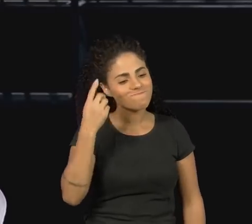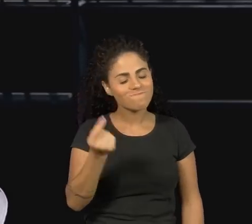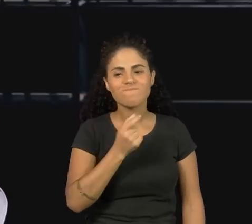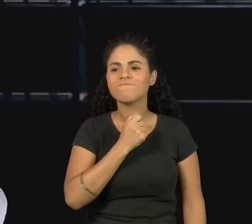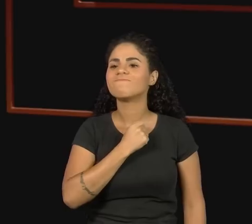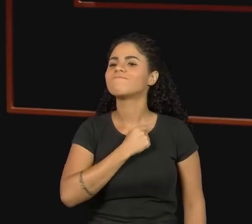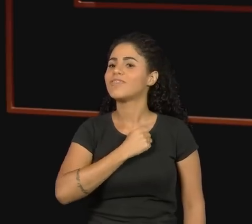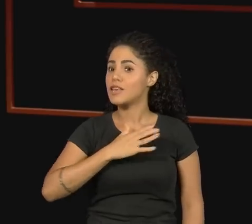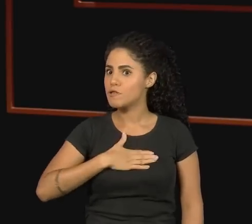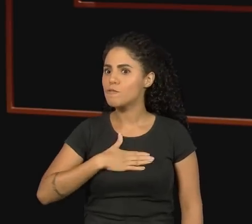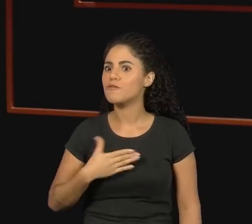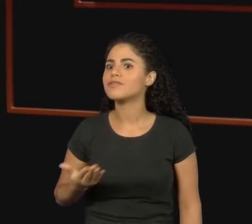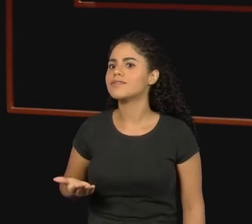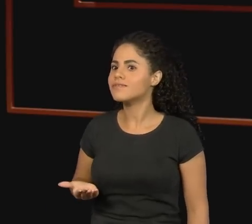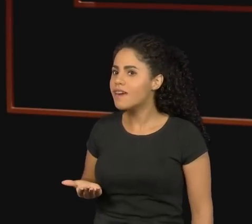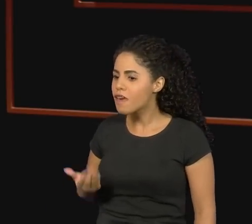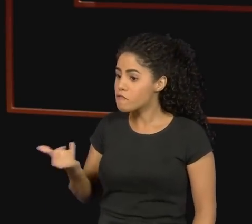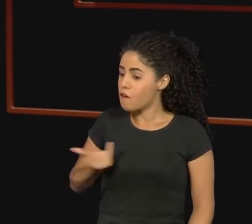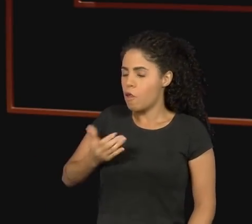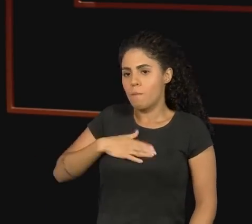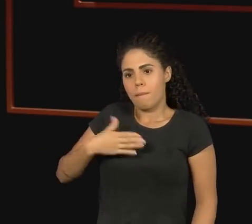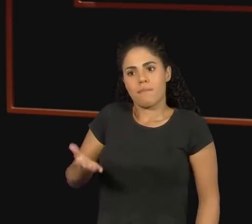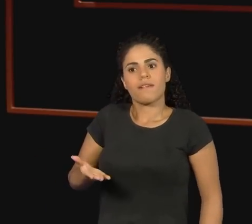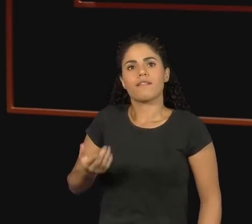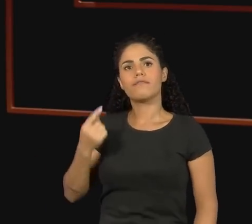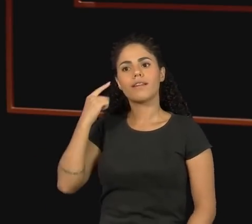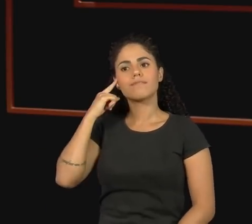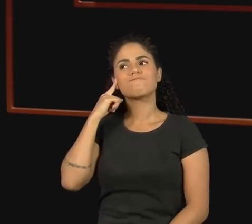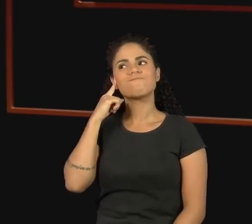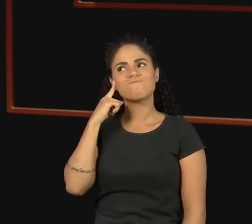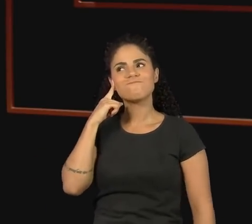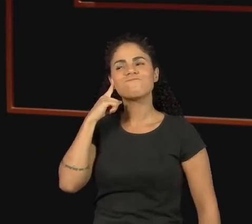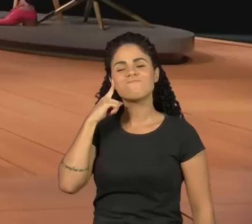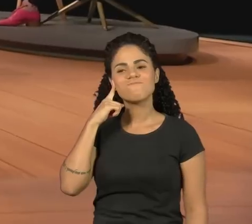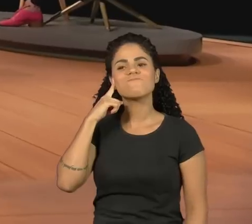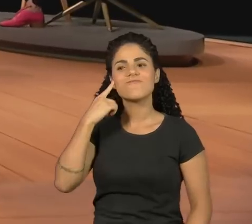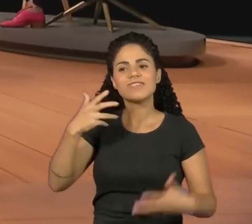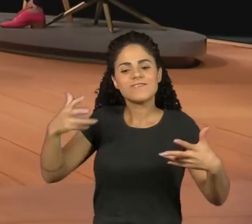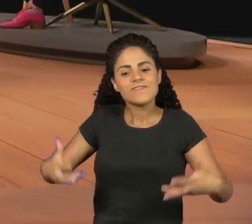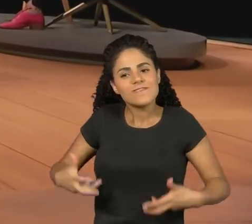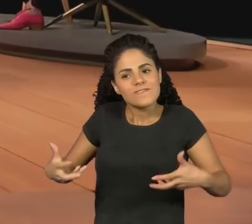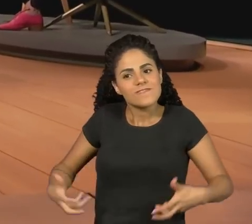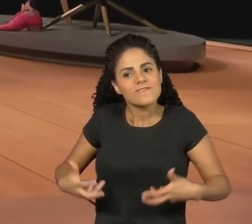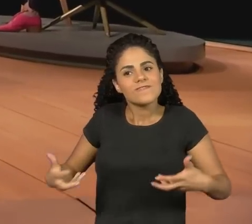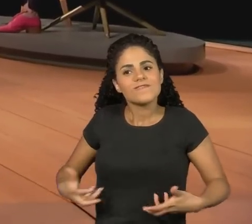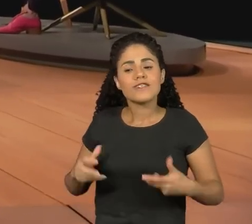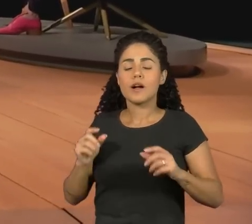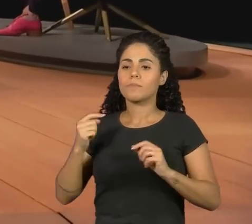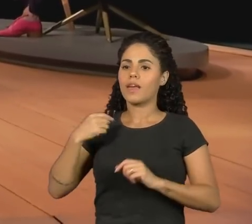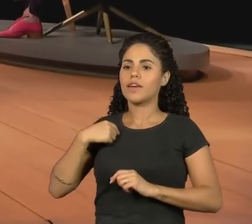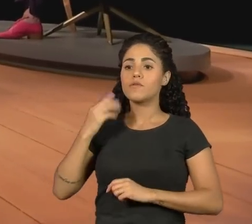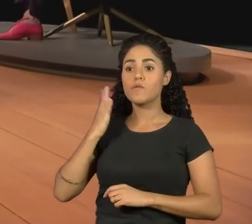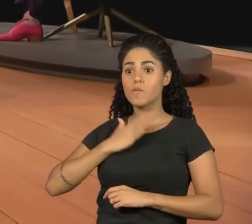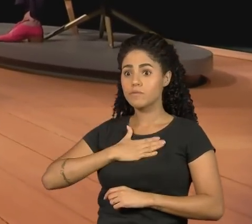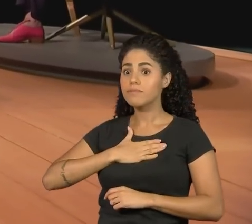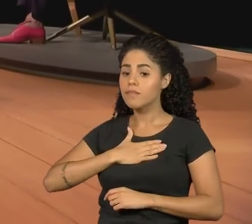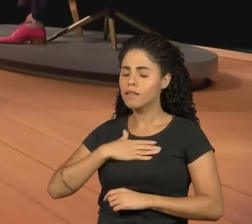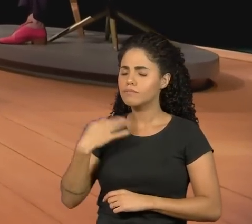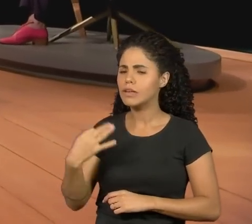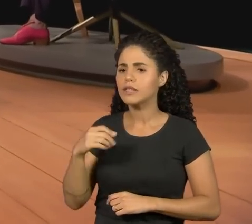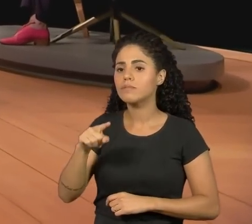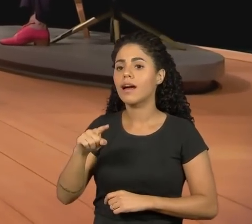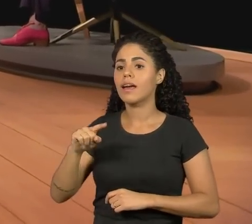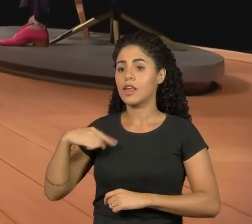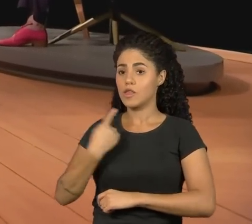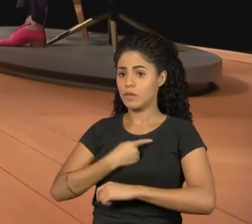sou essa pessoa, você não pode me falar um negócio que me dá linha na minha pipa e já era. Eu fiquei com isso na cabeça. Quando a